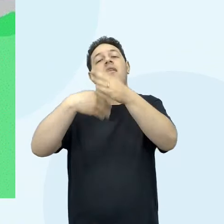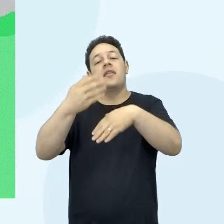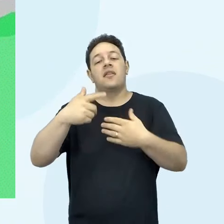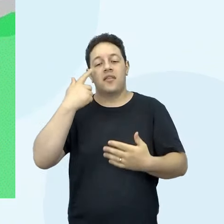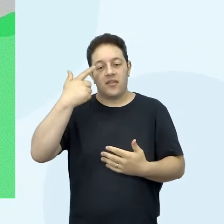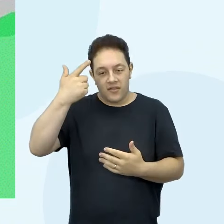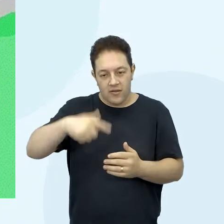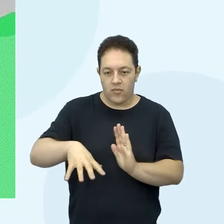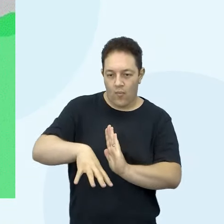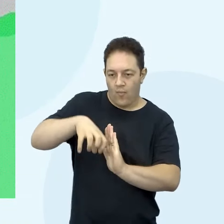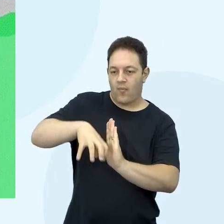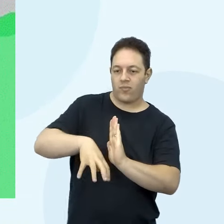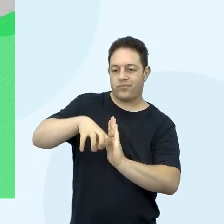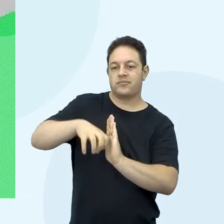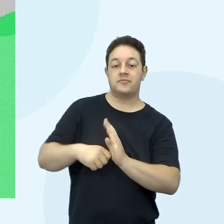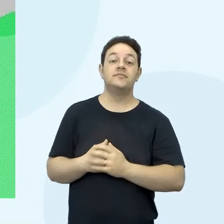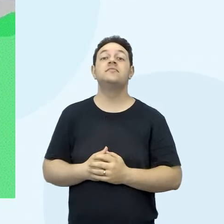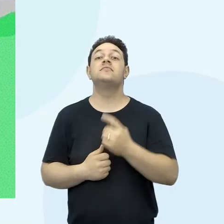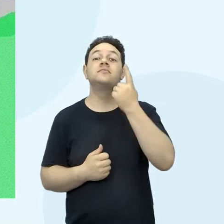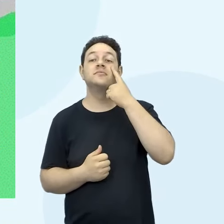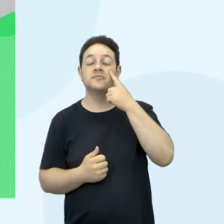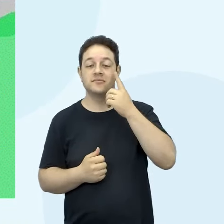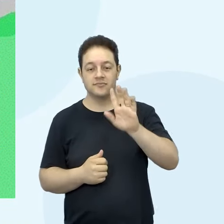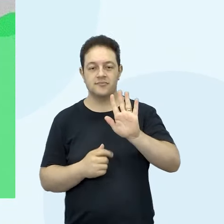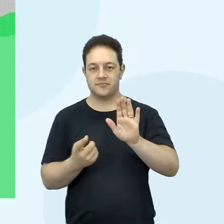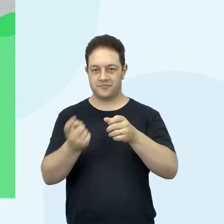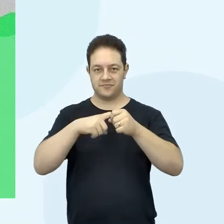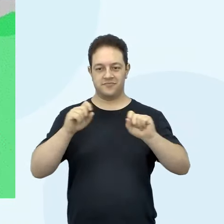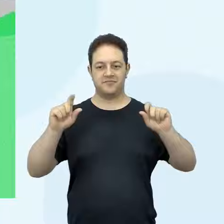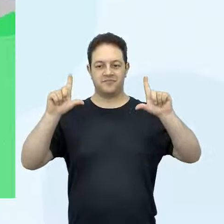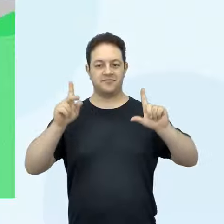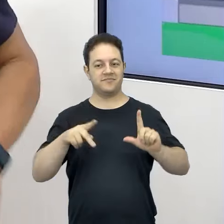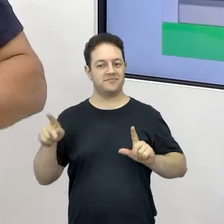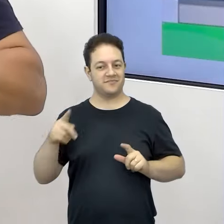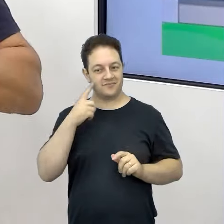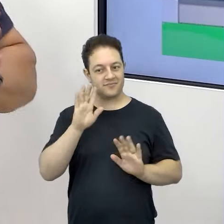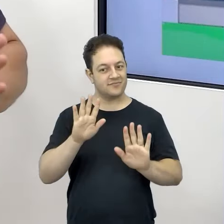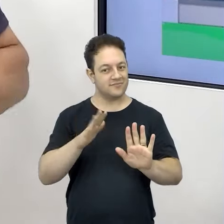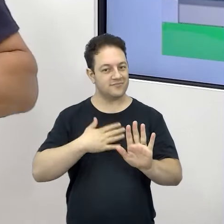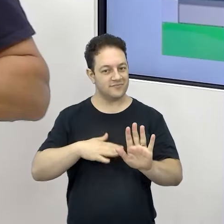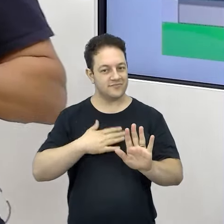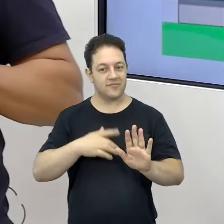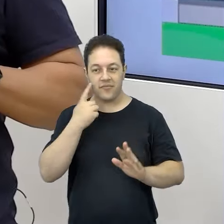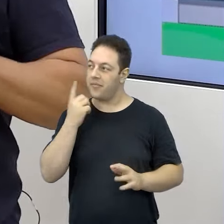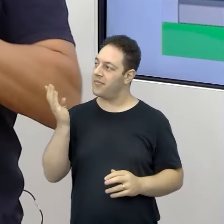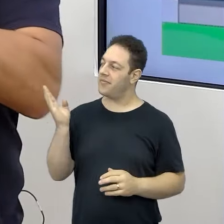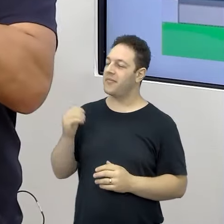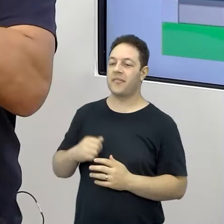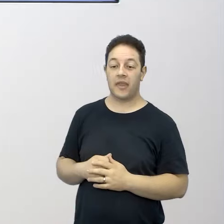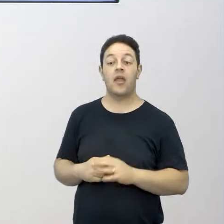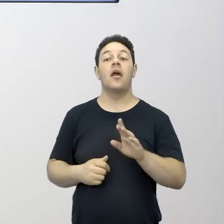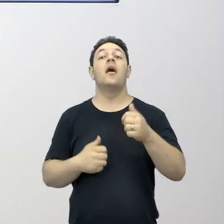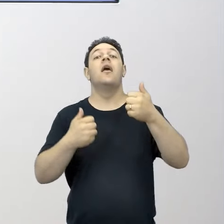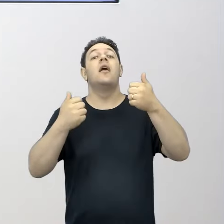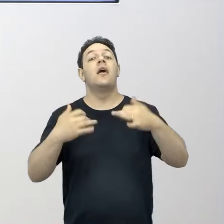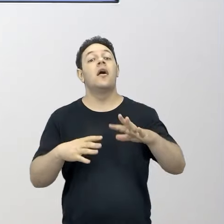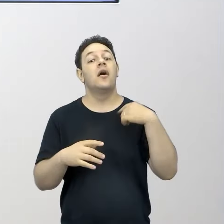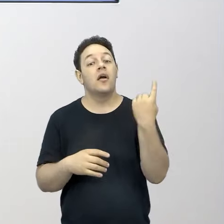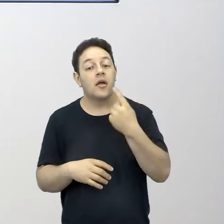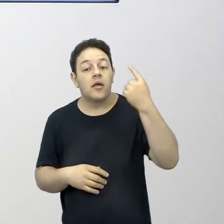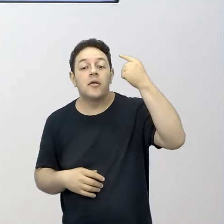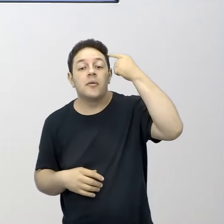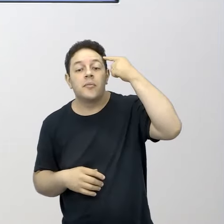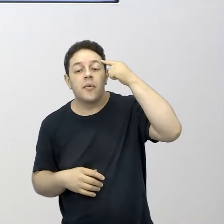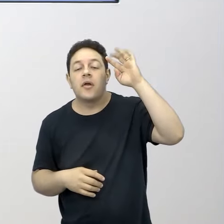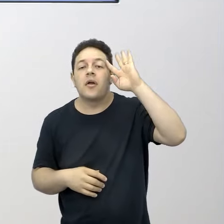combustível fóssil. E aí pode voltar aqui um minutinho para mim, a gente já tem que começar a pensar aqui, eu já tinha falado para você que a gente tinha que começar